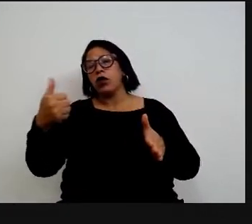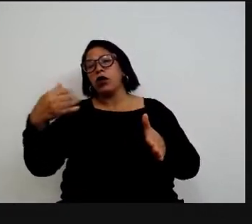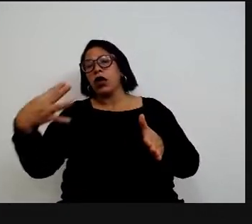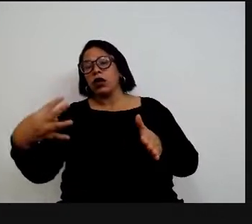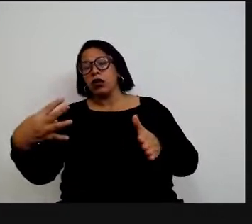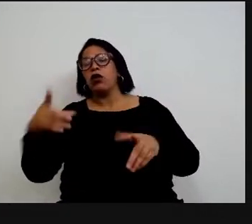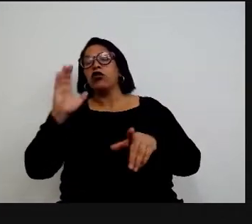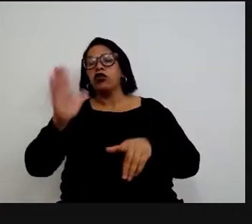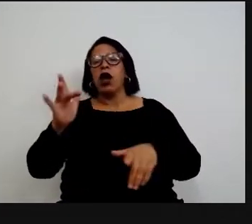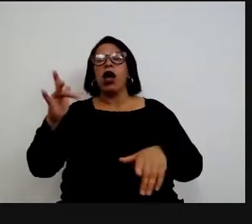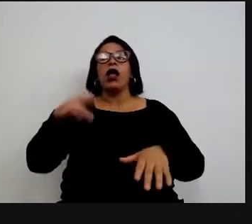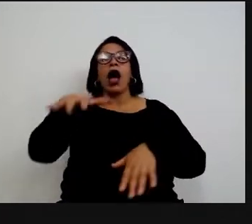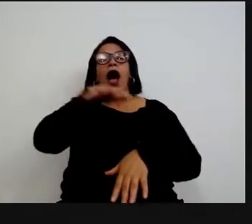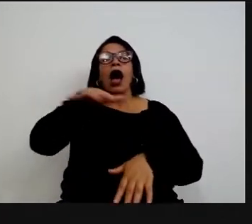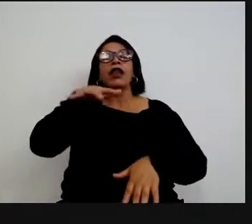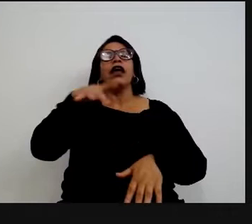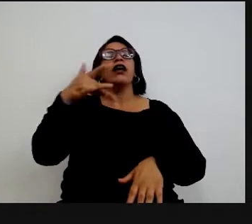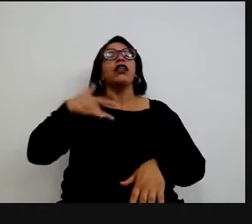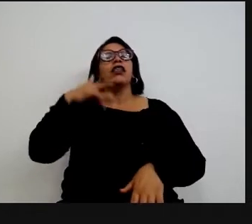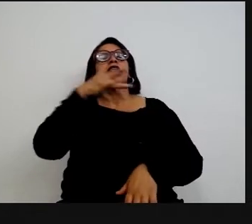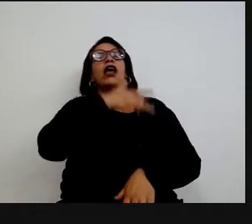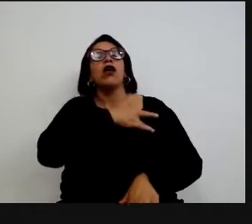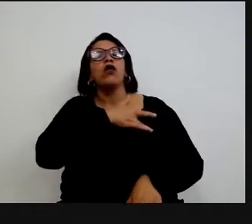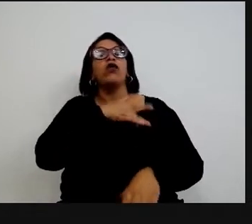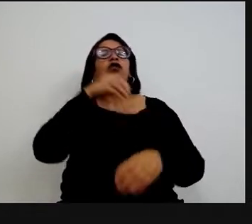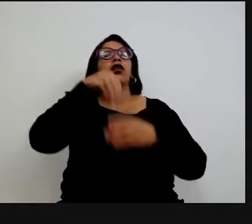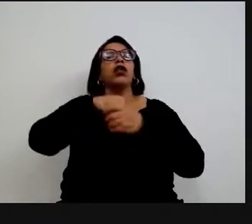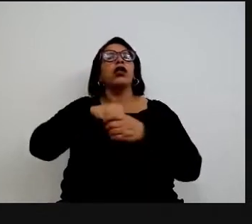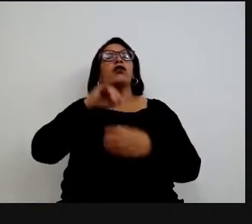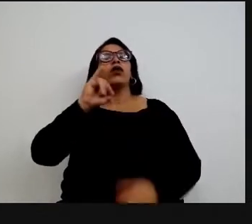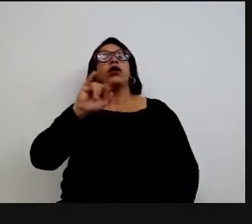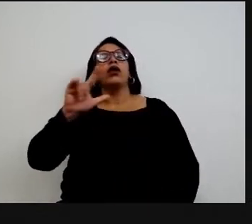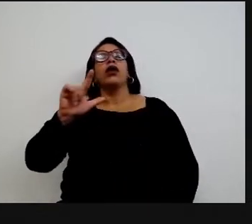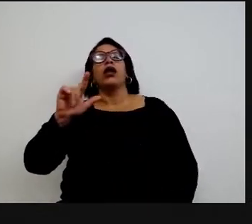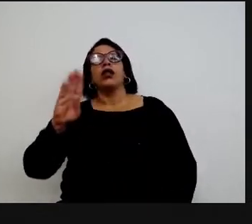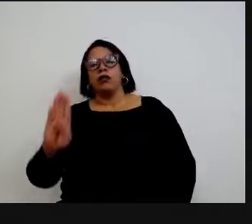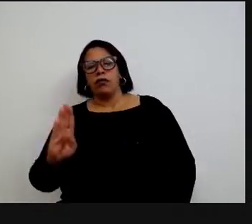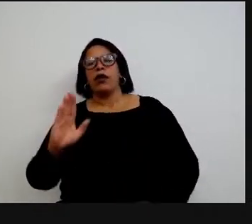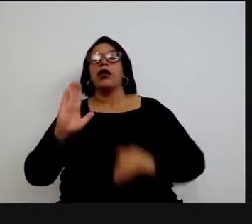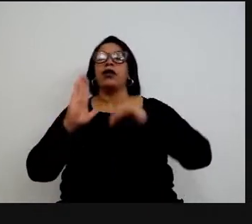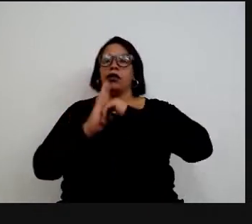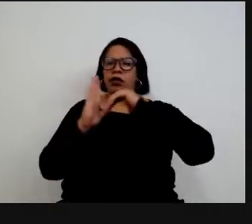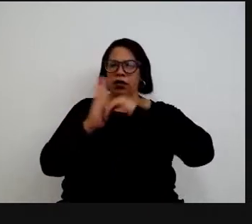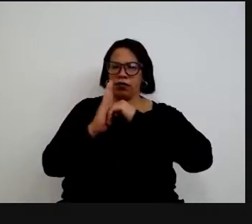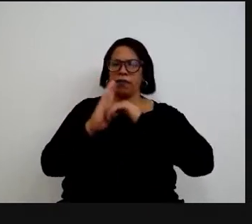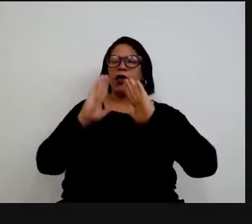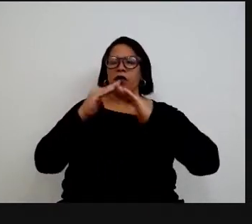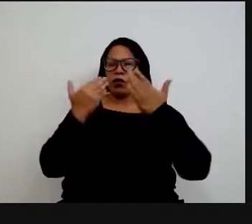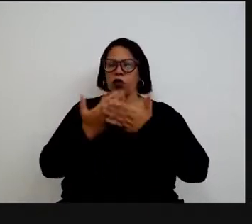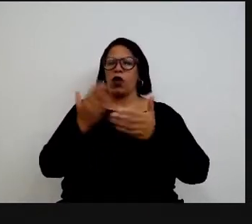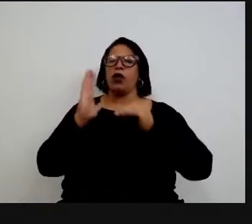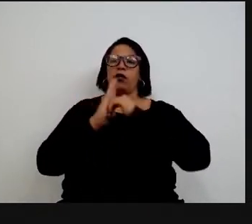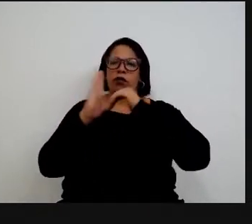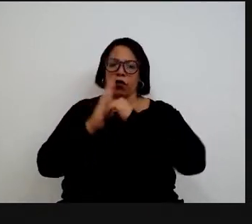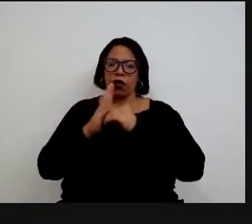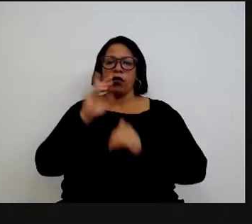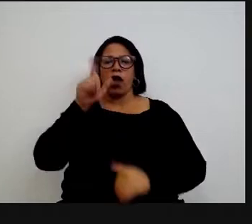Distância da Coordenação de Capacitação, Treinamento e Ensino do Instituto Legislativo Brasileiro, o ILB.